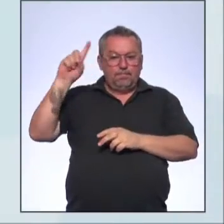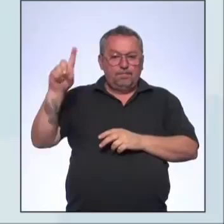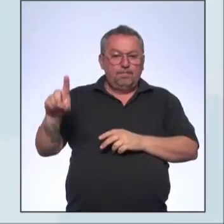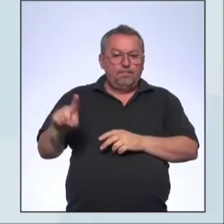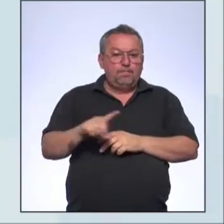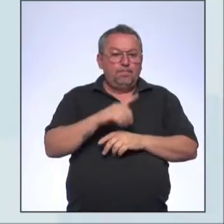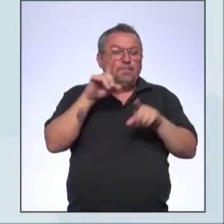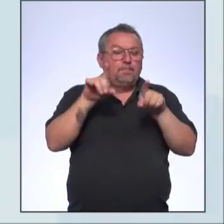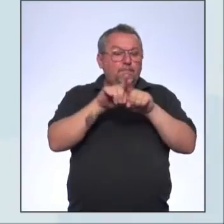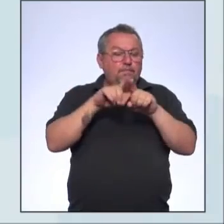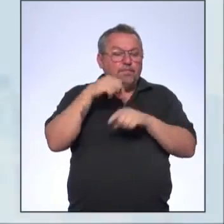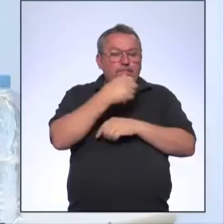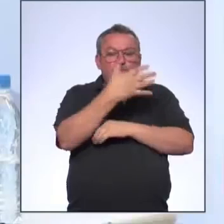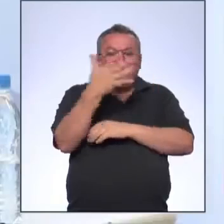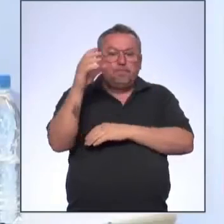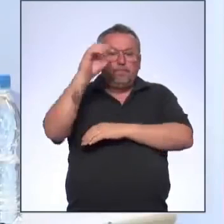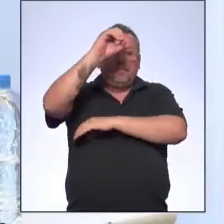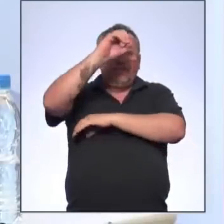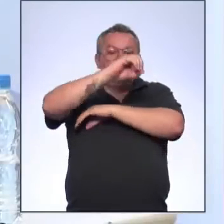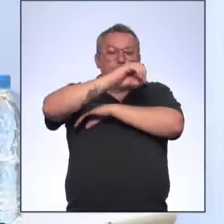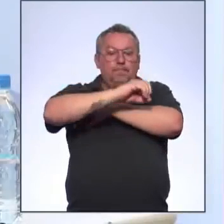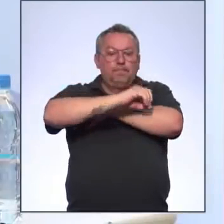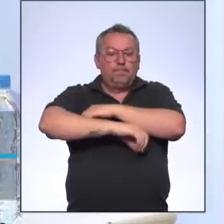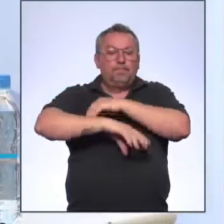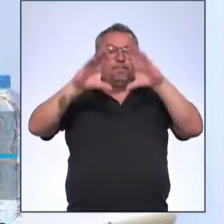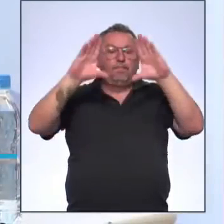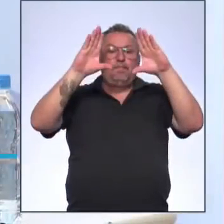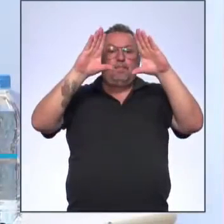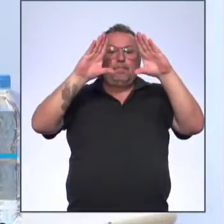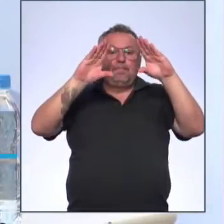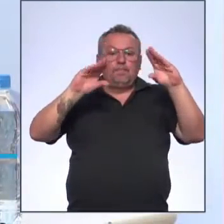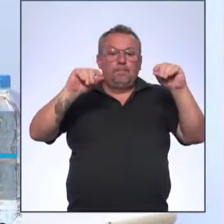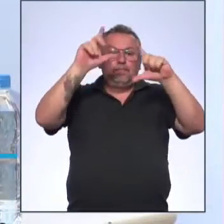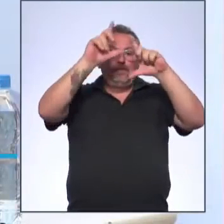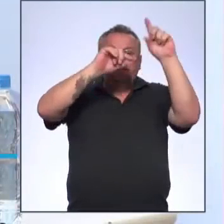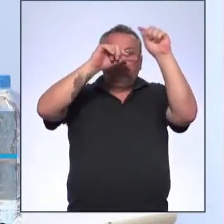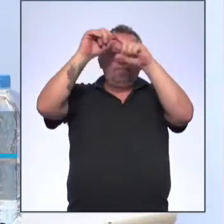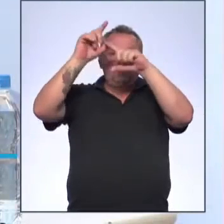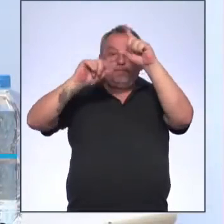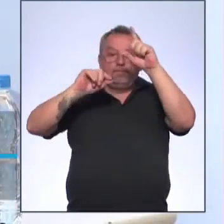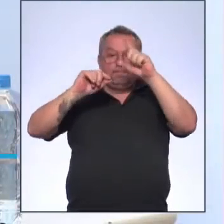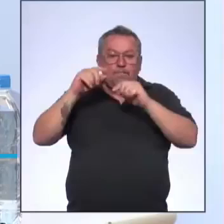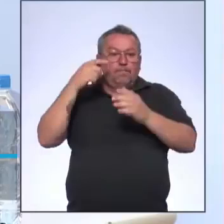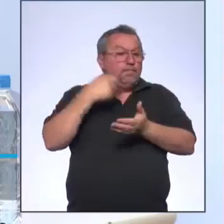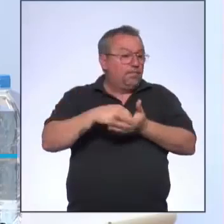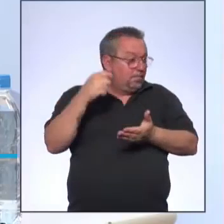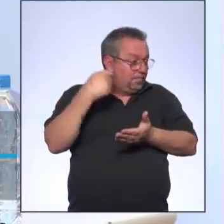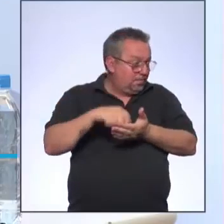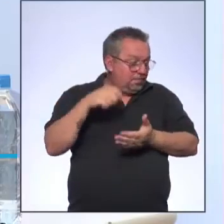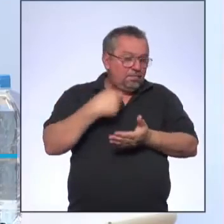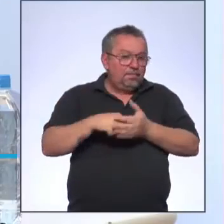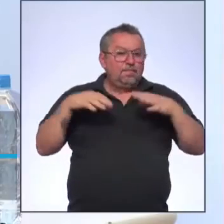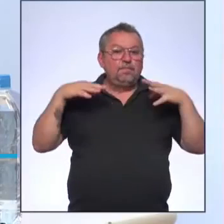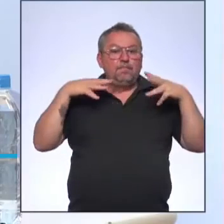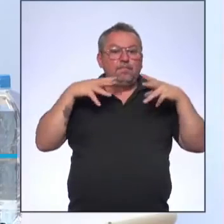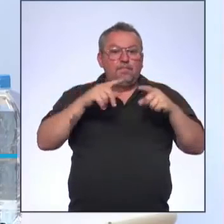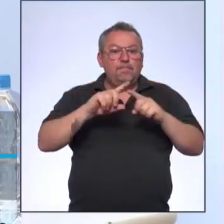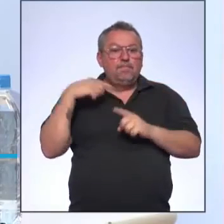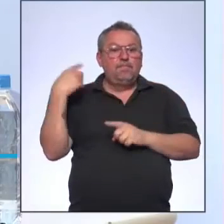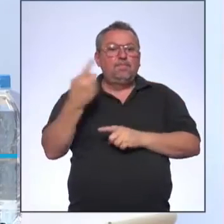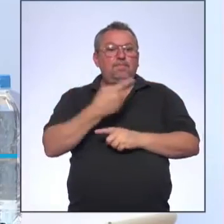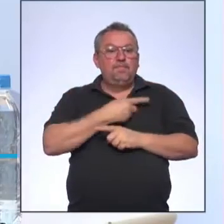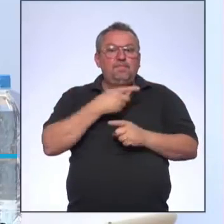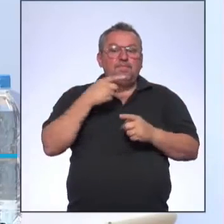da natureza, de um pôr do sol, de uma noite estrelada. E não deixa de anotar tudo num caderninho para a gente